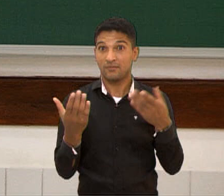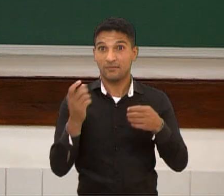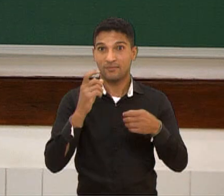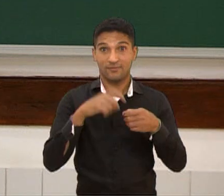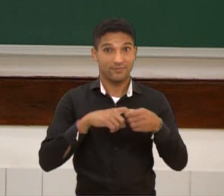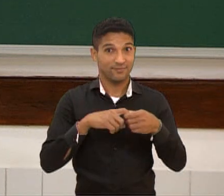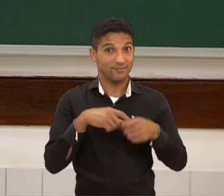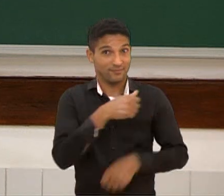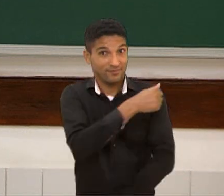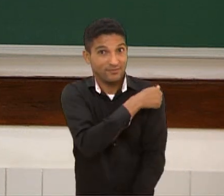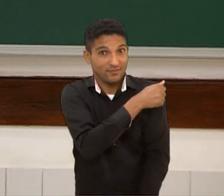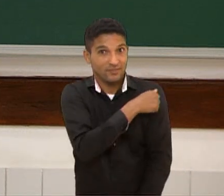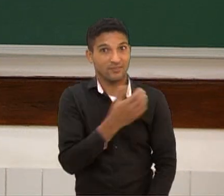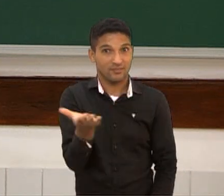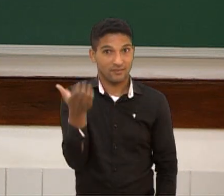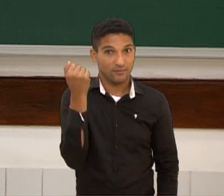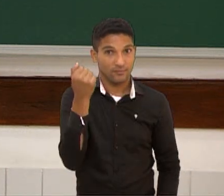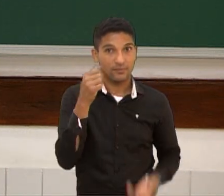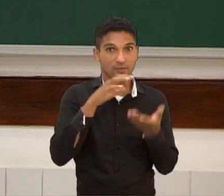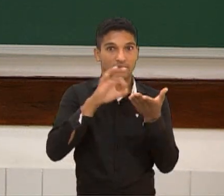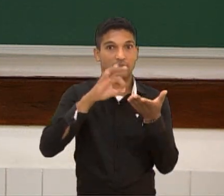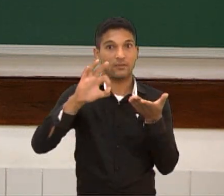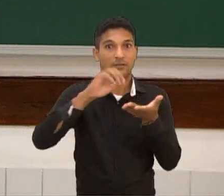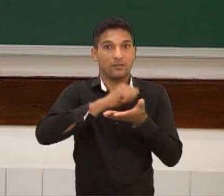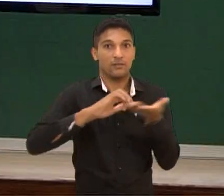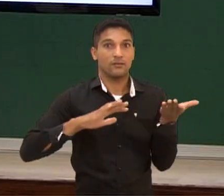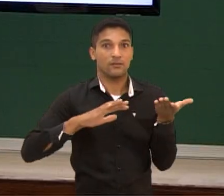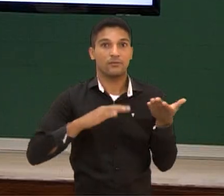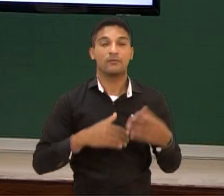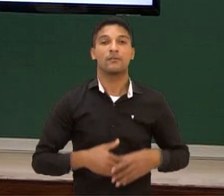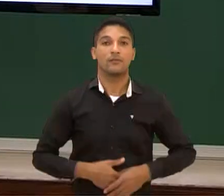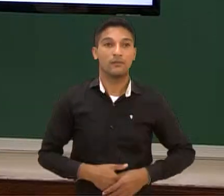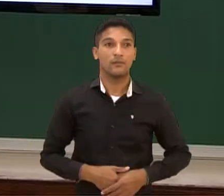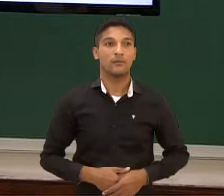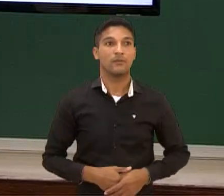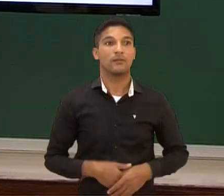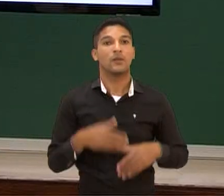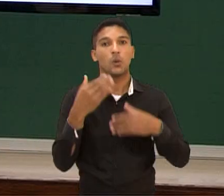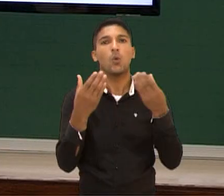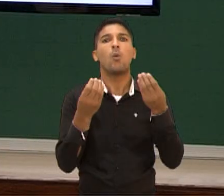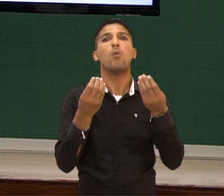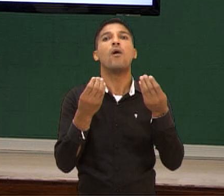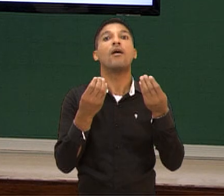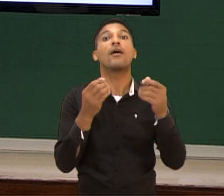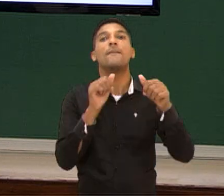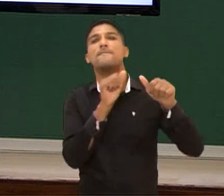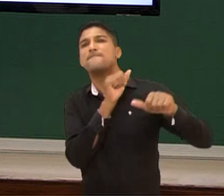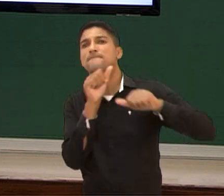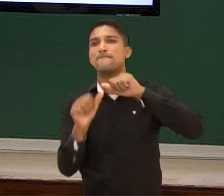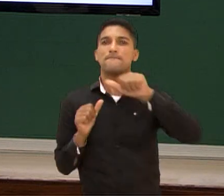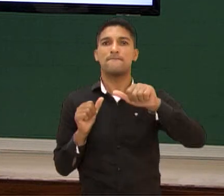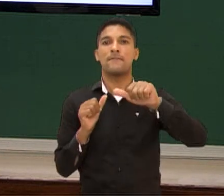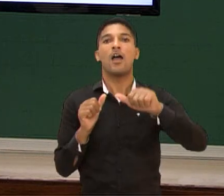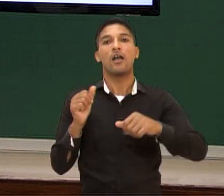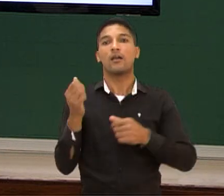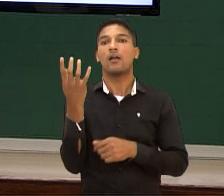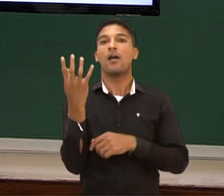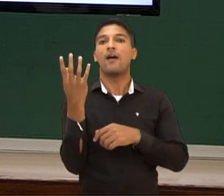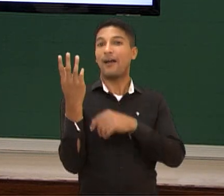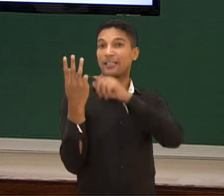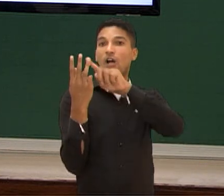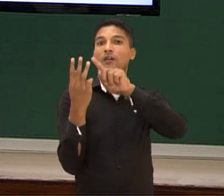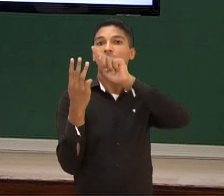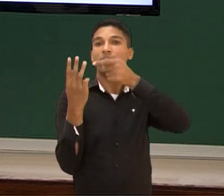Voltando, galera. Então, vamos corrigir o nosso exercício. Então, qualquer era praticando o número 3, não é? Para colocar em forma do que? De